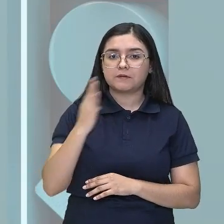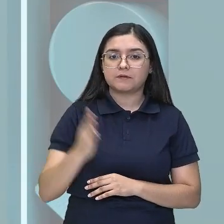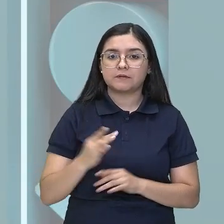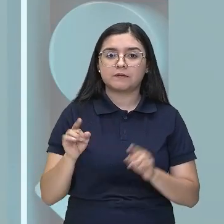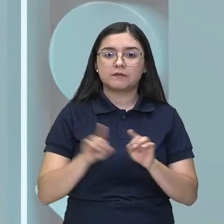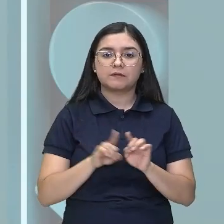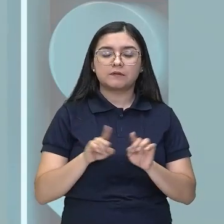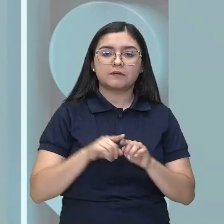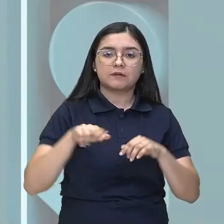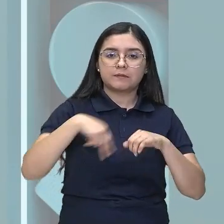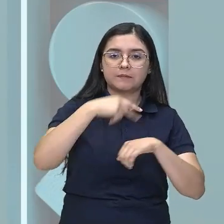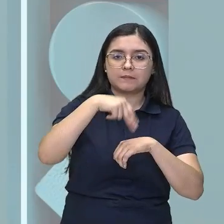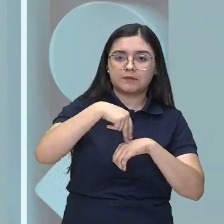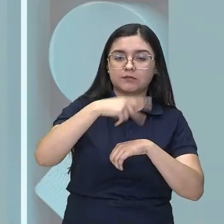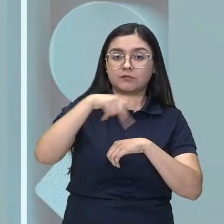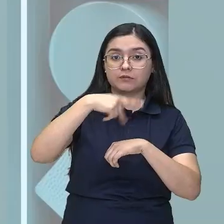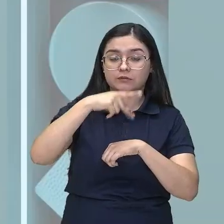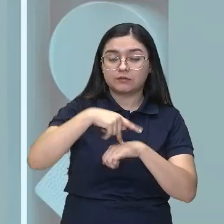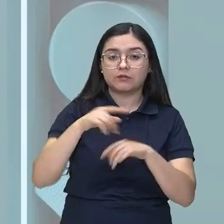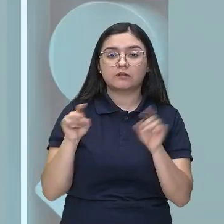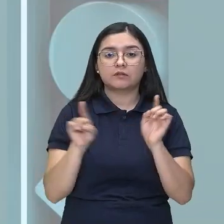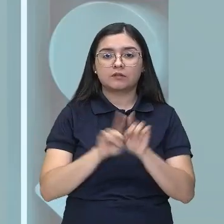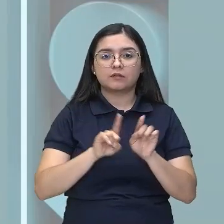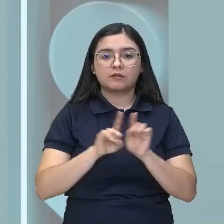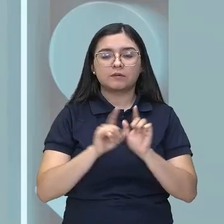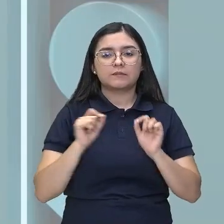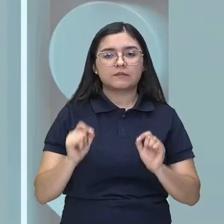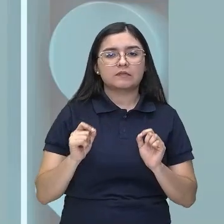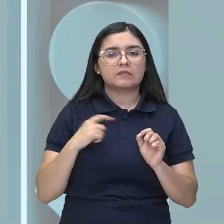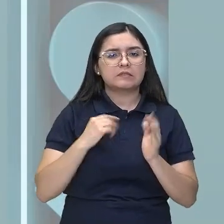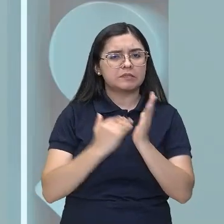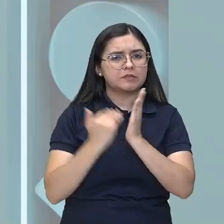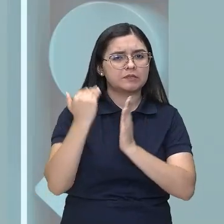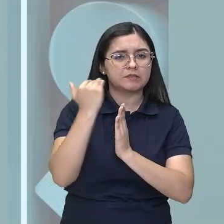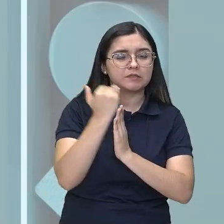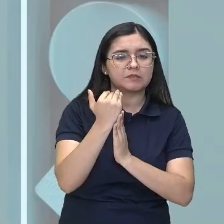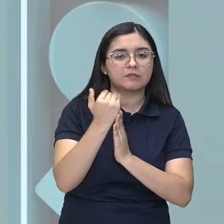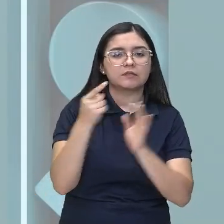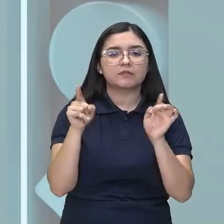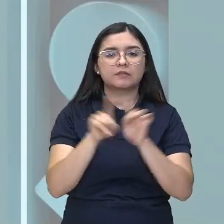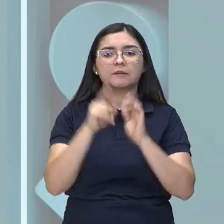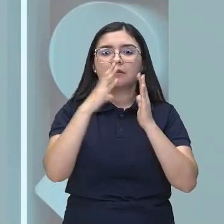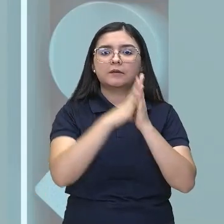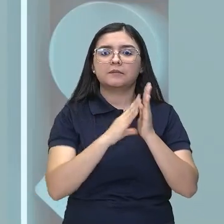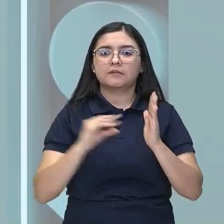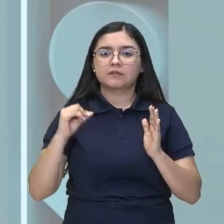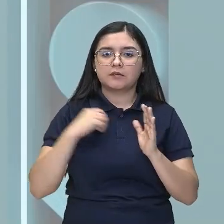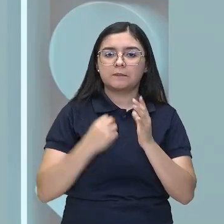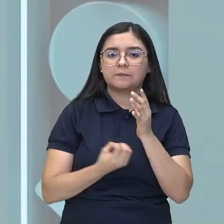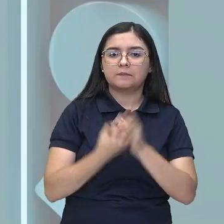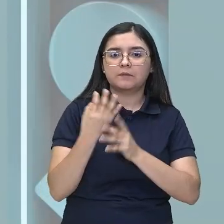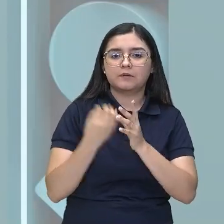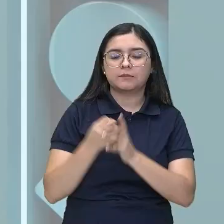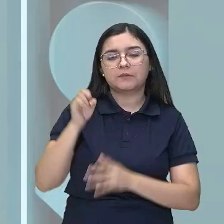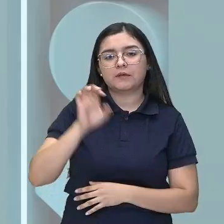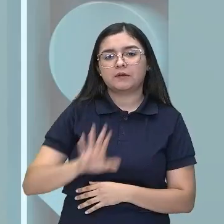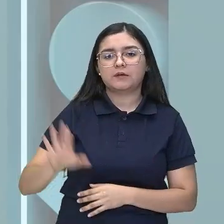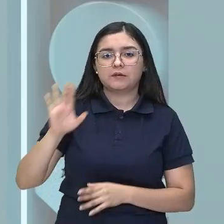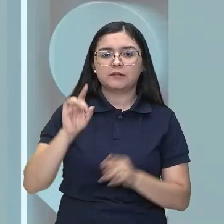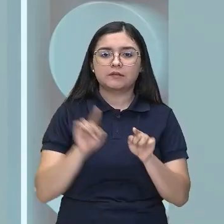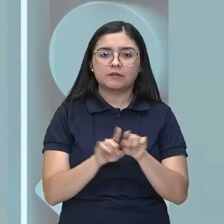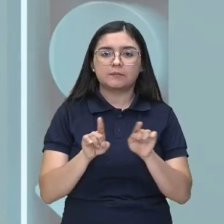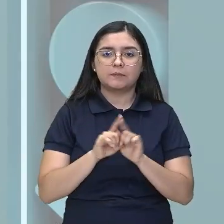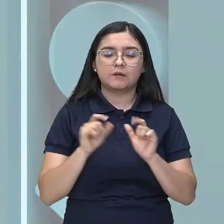do patriotismo, nacionalismo, esse exagero nas formas, essa imitação do que era produzido na Europa,